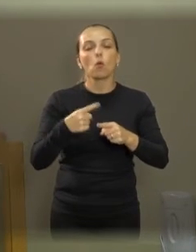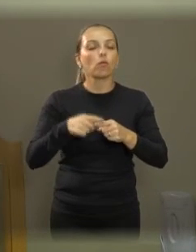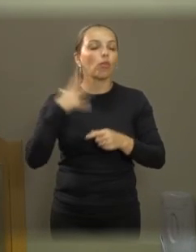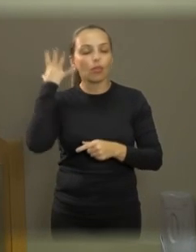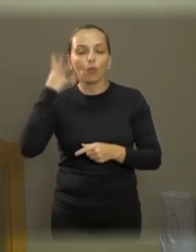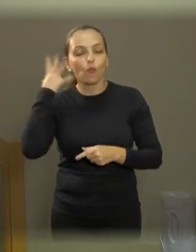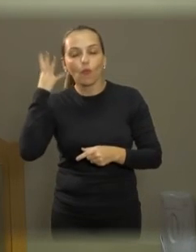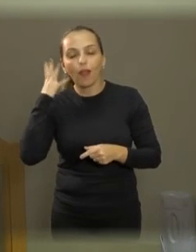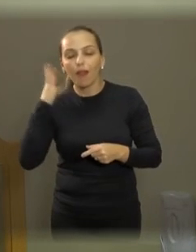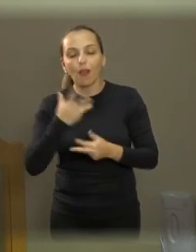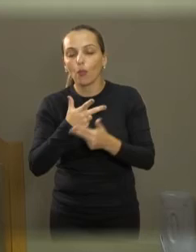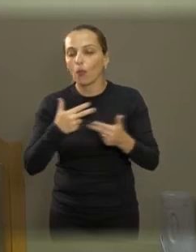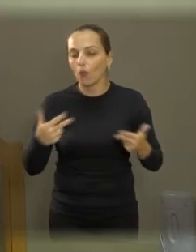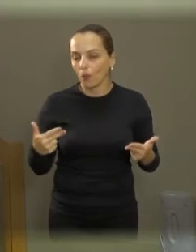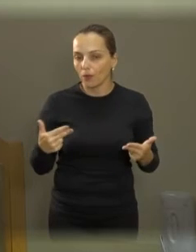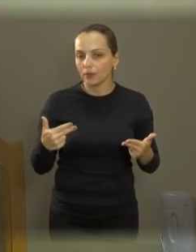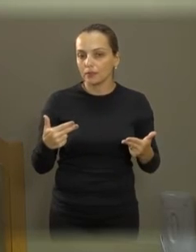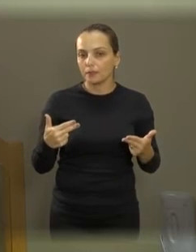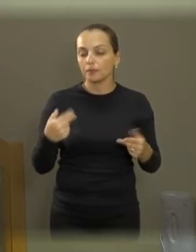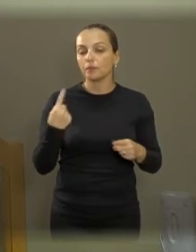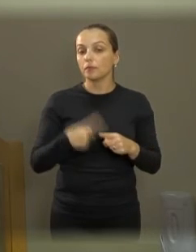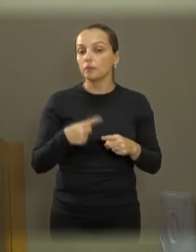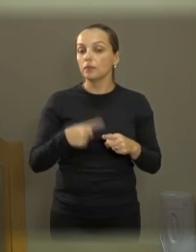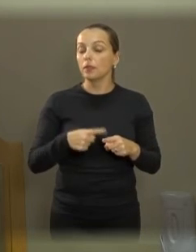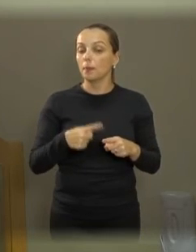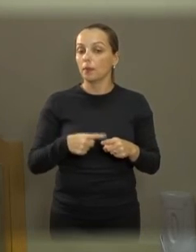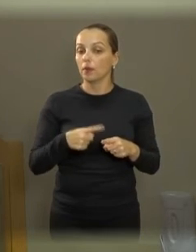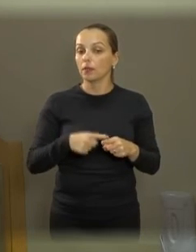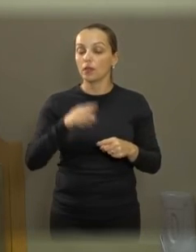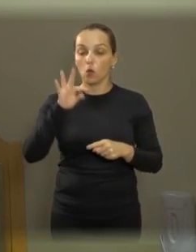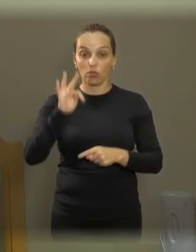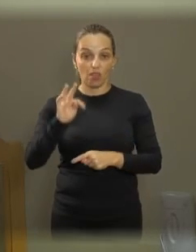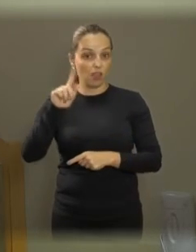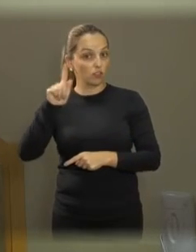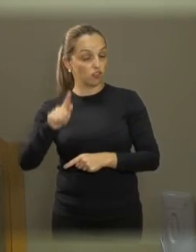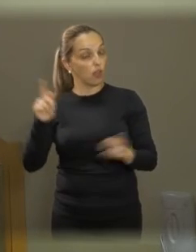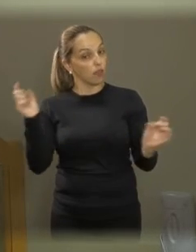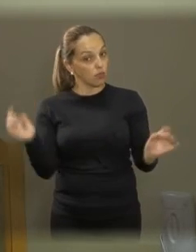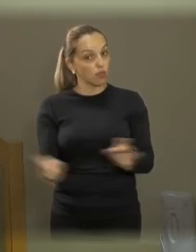disso? Porque terminado o tiro de guerra,